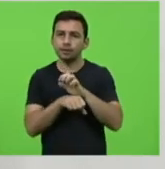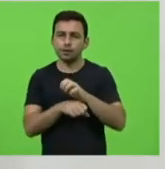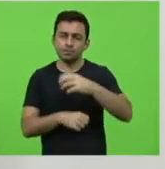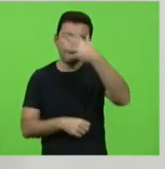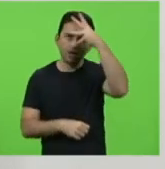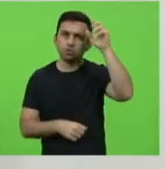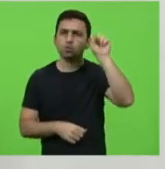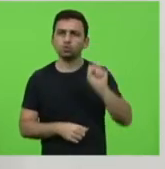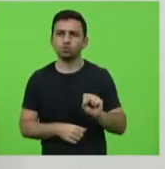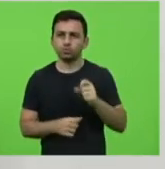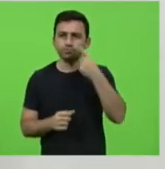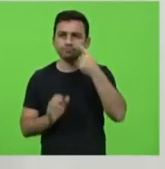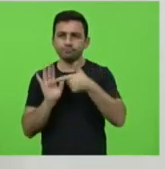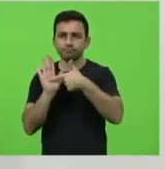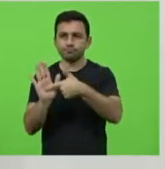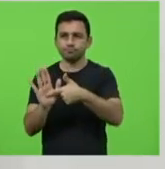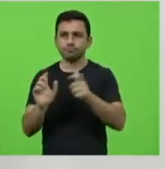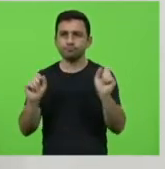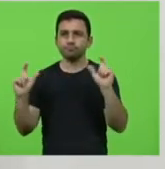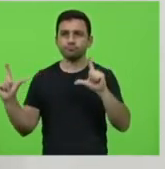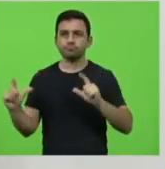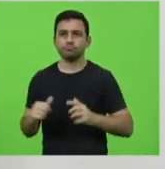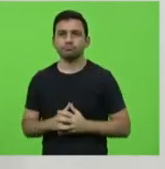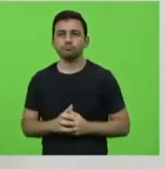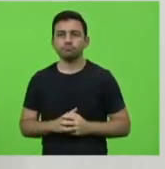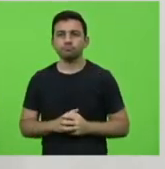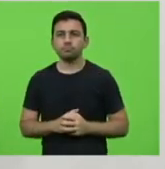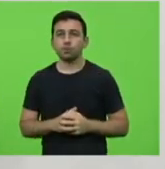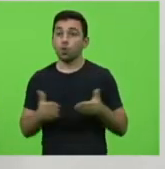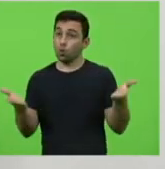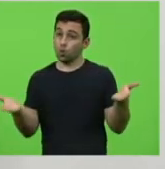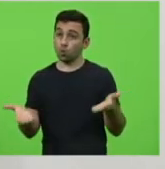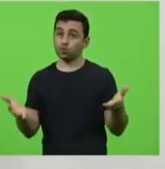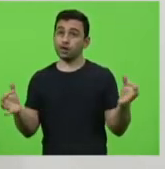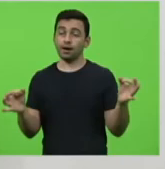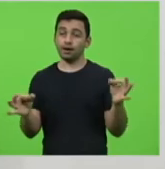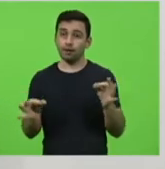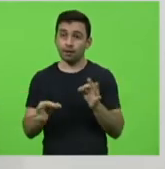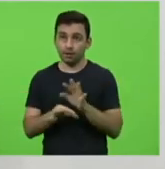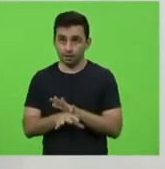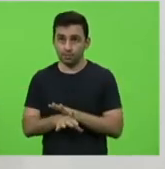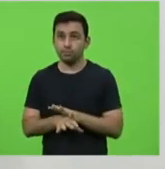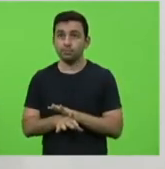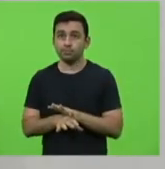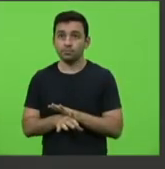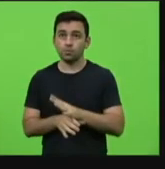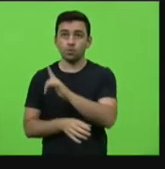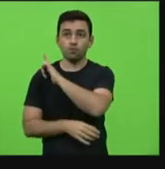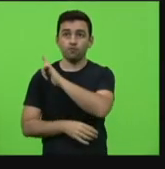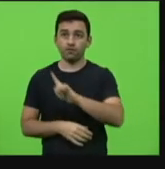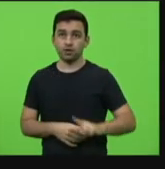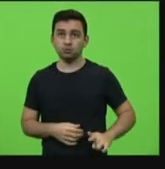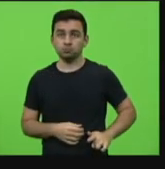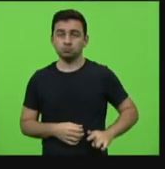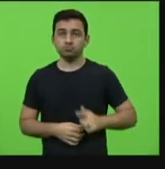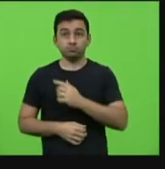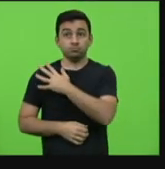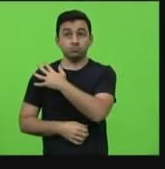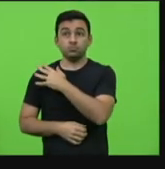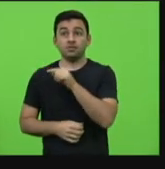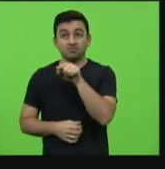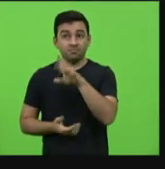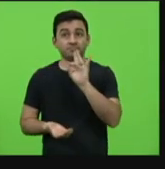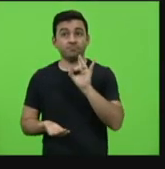coloca na tela para mim. Mato Grosso do Sul acaba hoje, através de um governo, de um coronel que